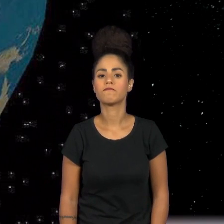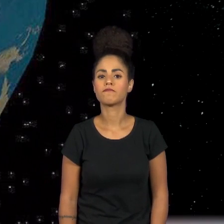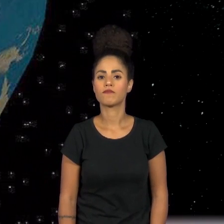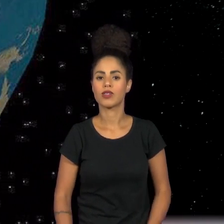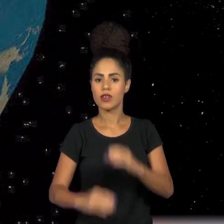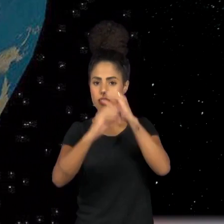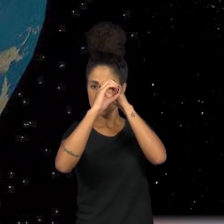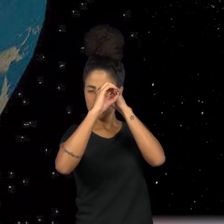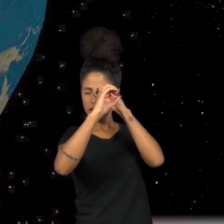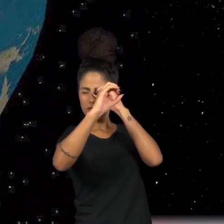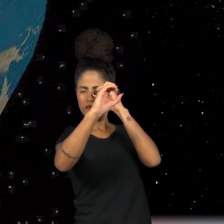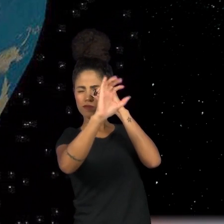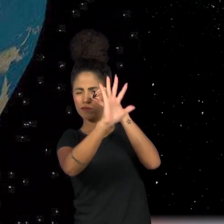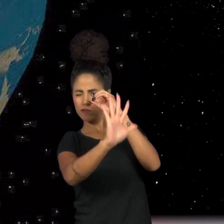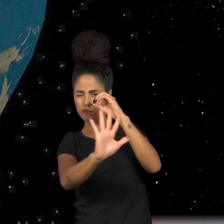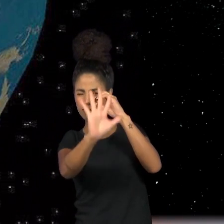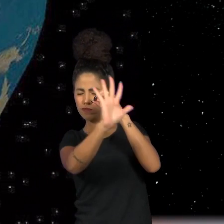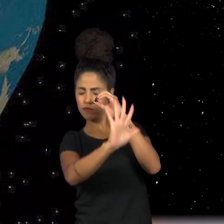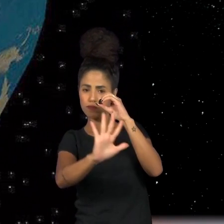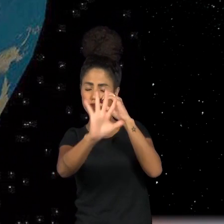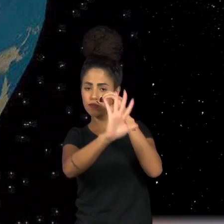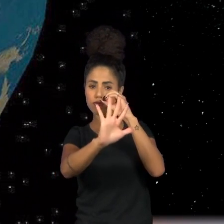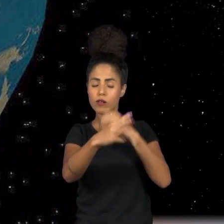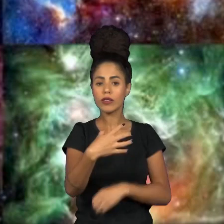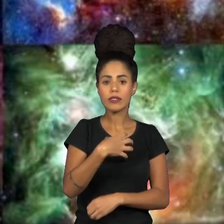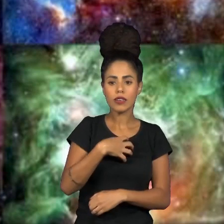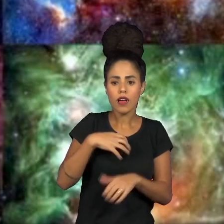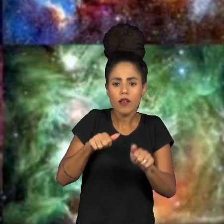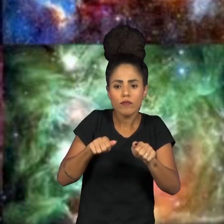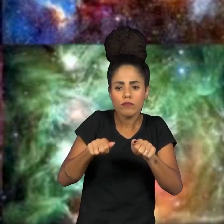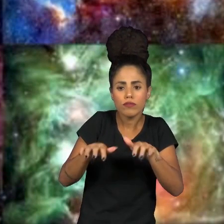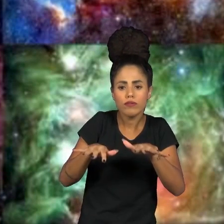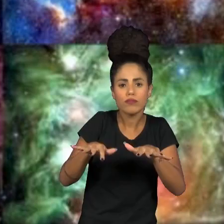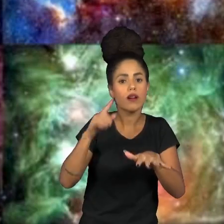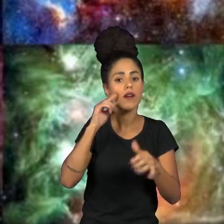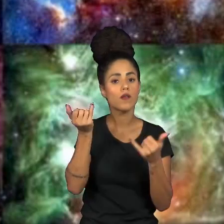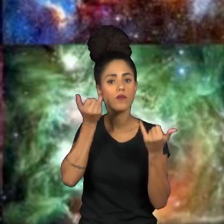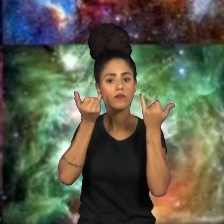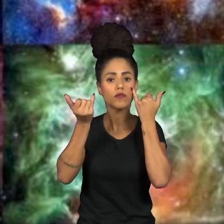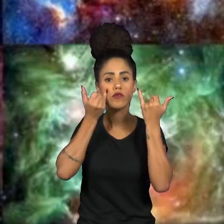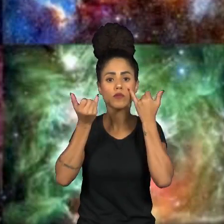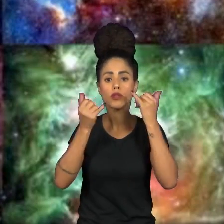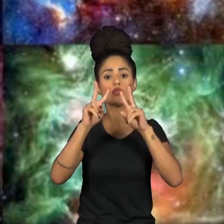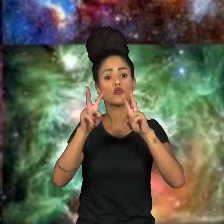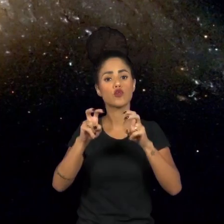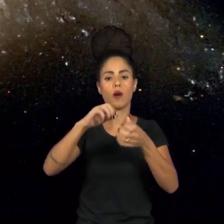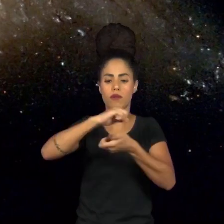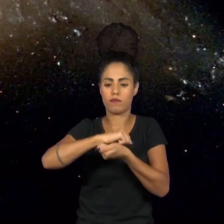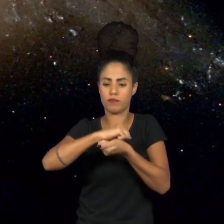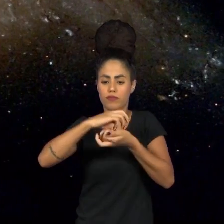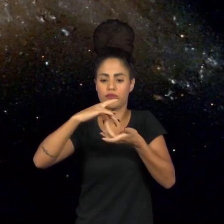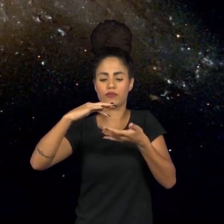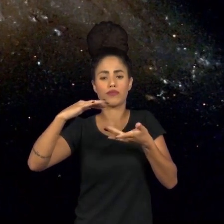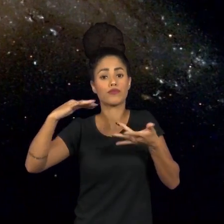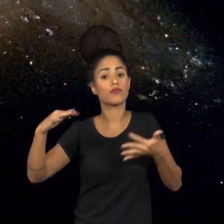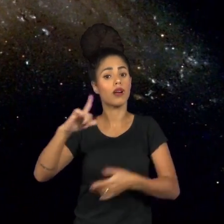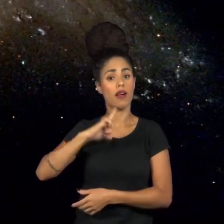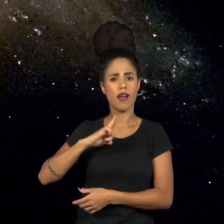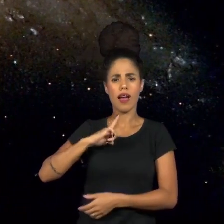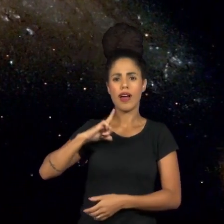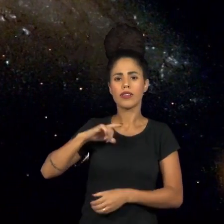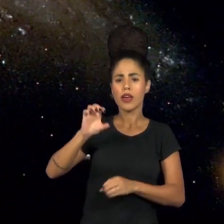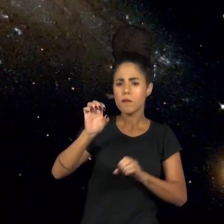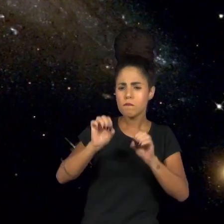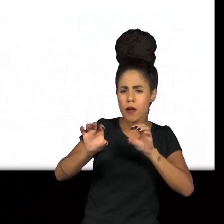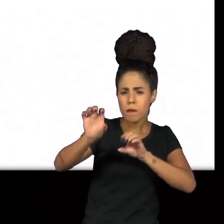Telescópios vasculham ondas eletromagnéticas no espaço para gerar informações sobre o cosmos. Delas, a luz é a